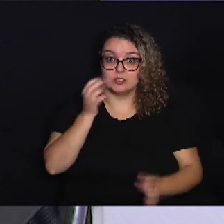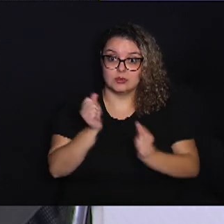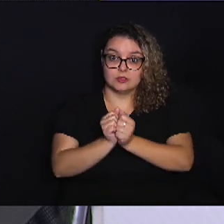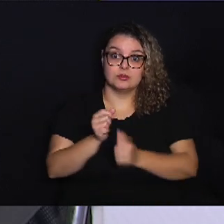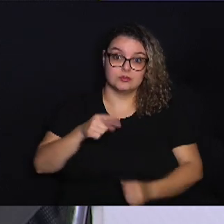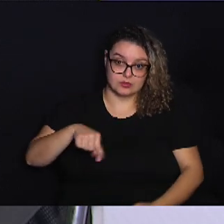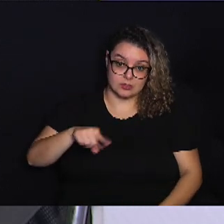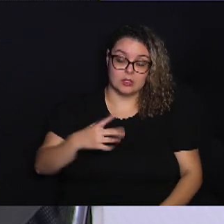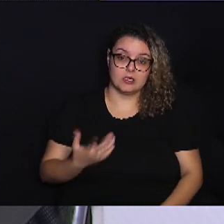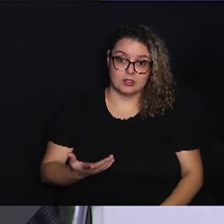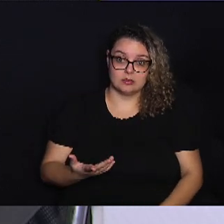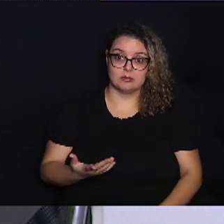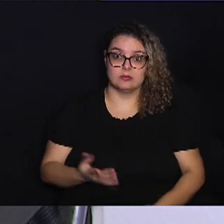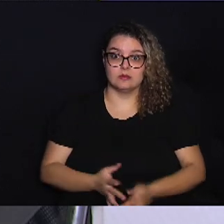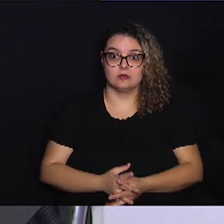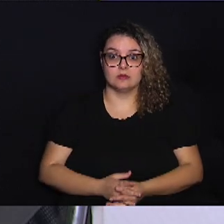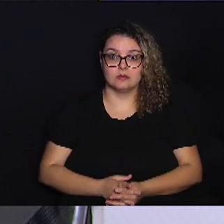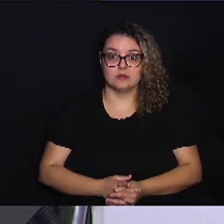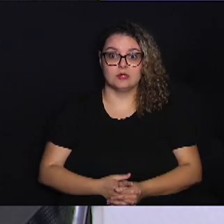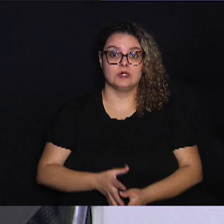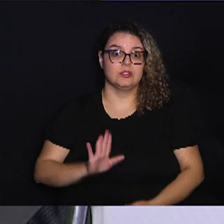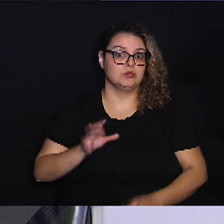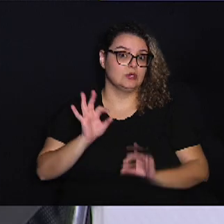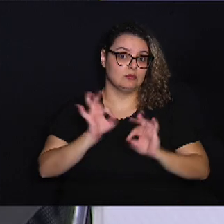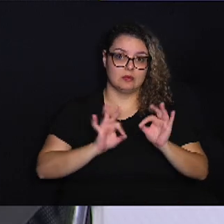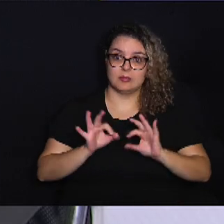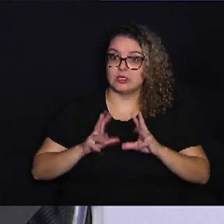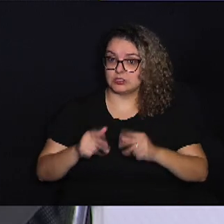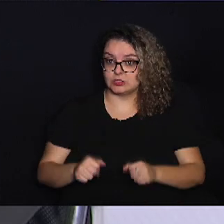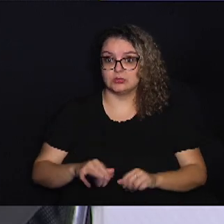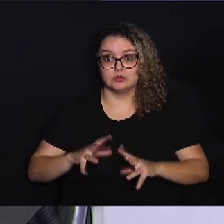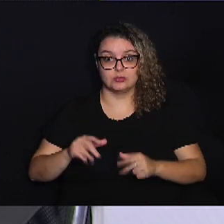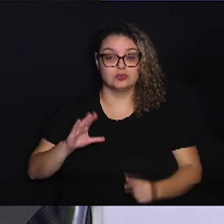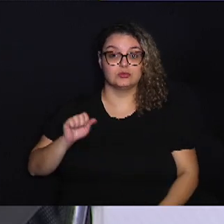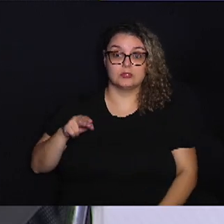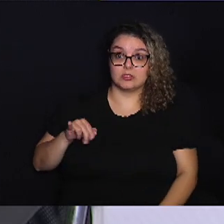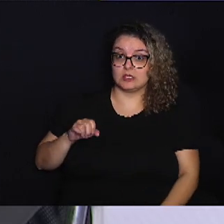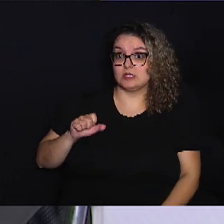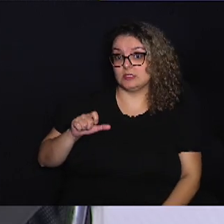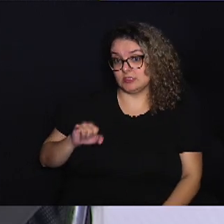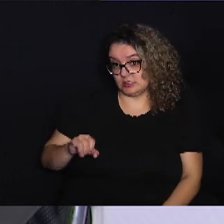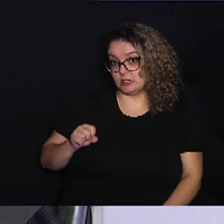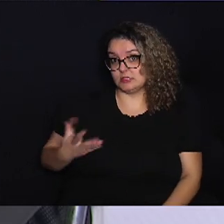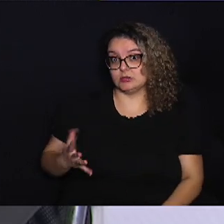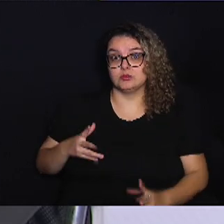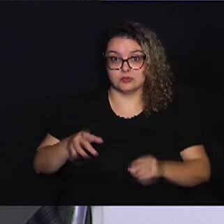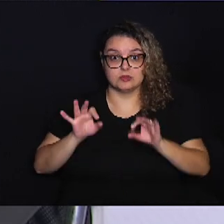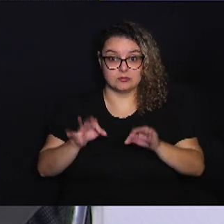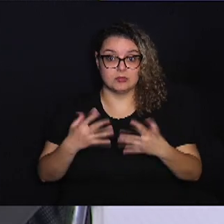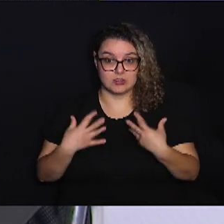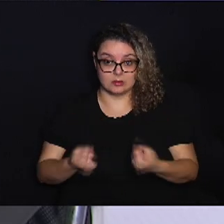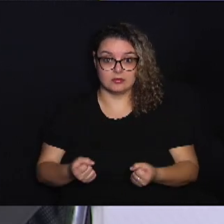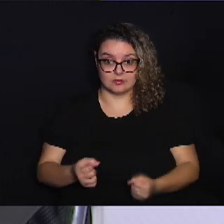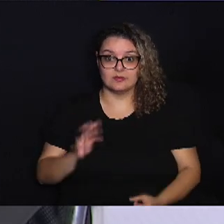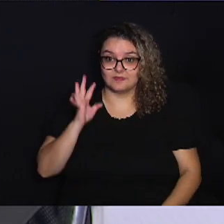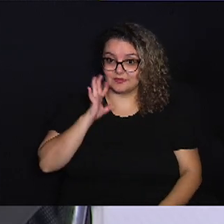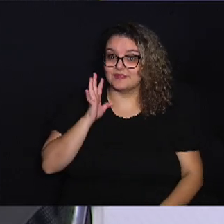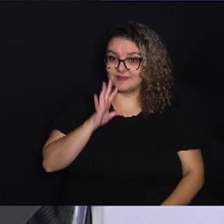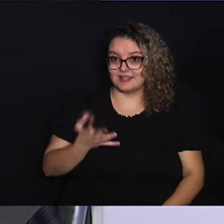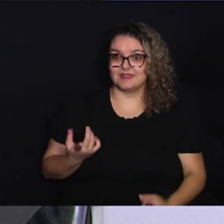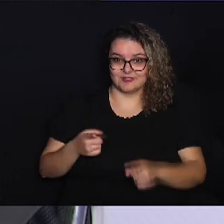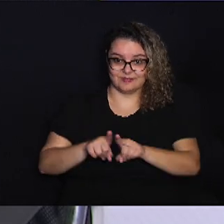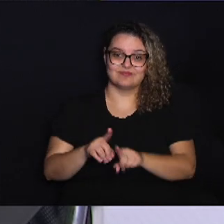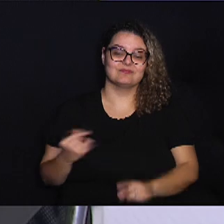Então a gente já tinha preparado todos os canis, tudo certinho para poder recebê-los. Foi essa parceria é